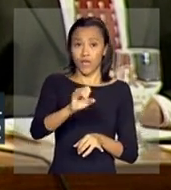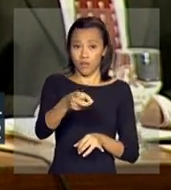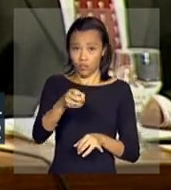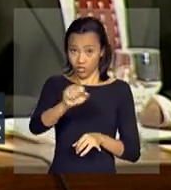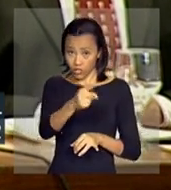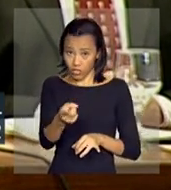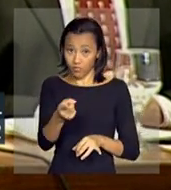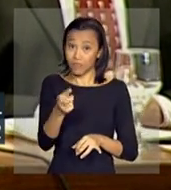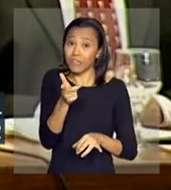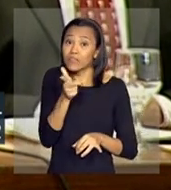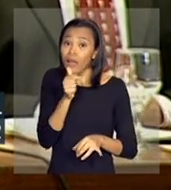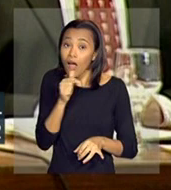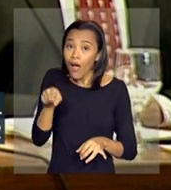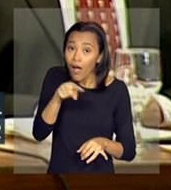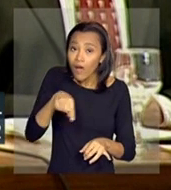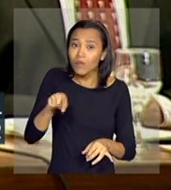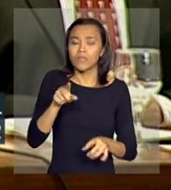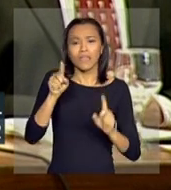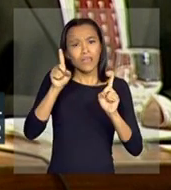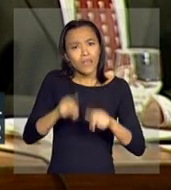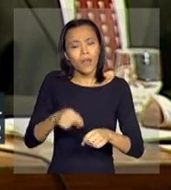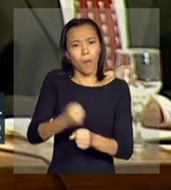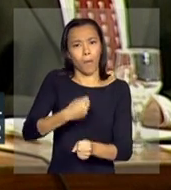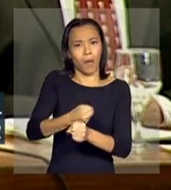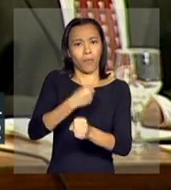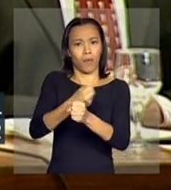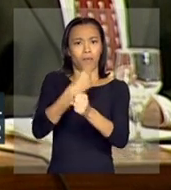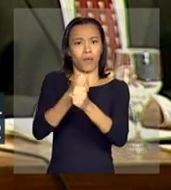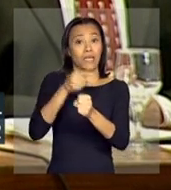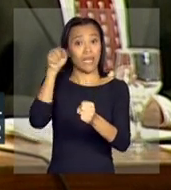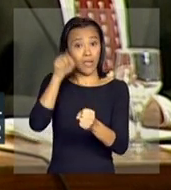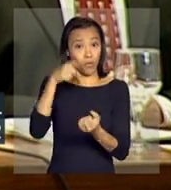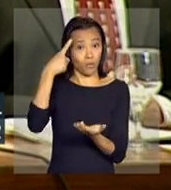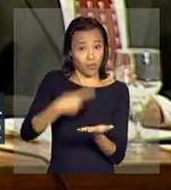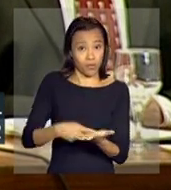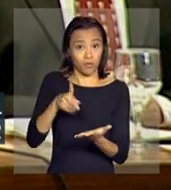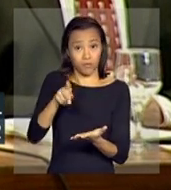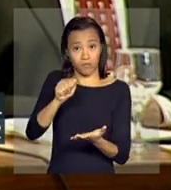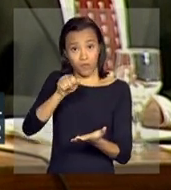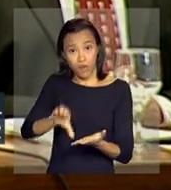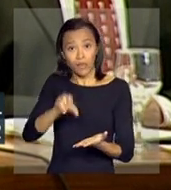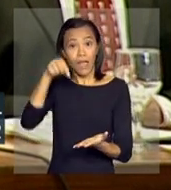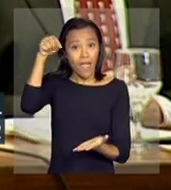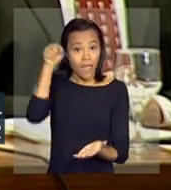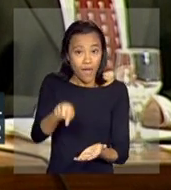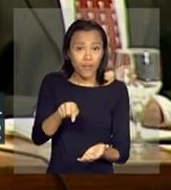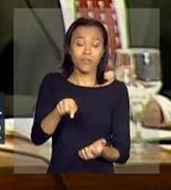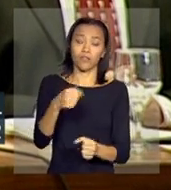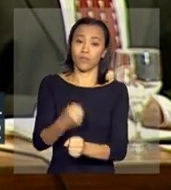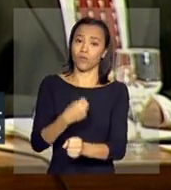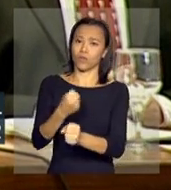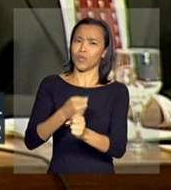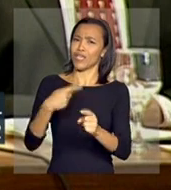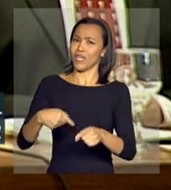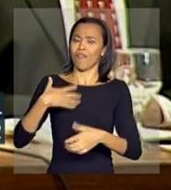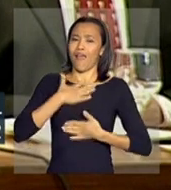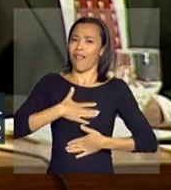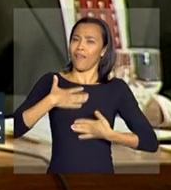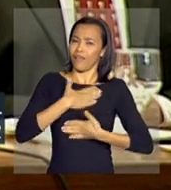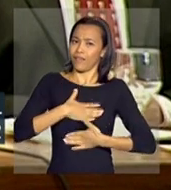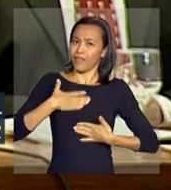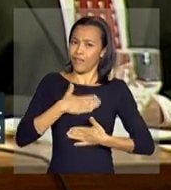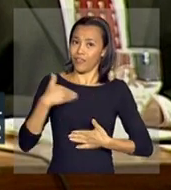que é uma obra que faz parte da carteira do PAC, essa obra, que eu tive a alegria de